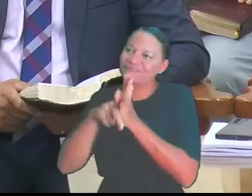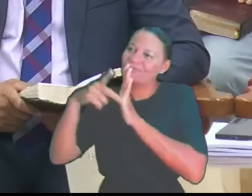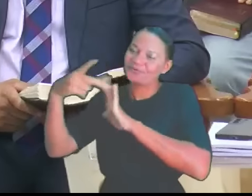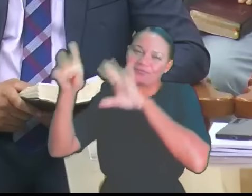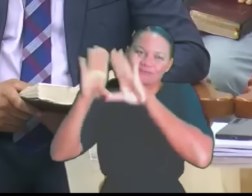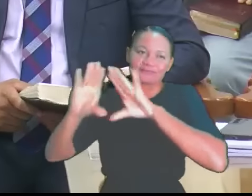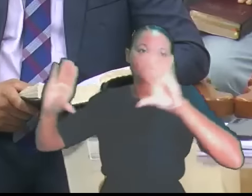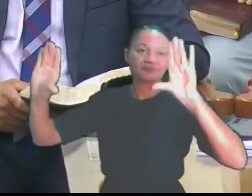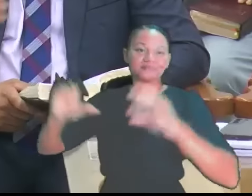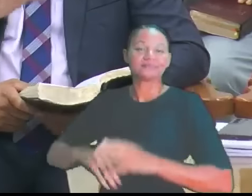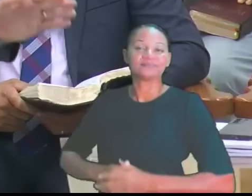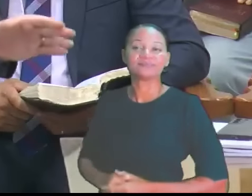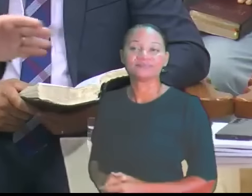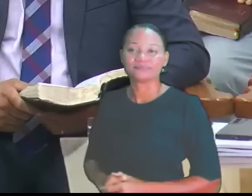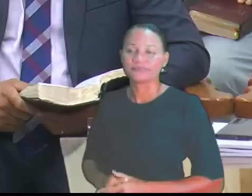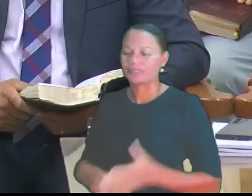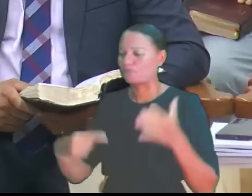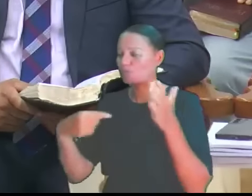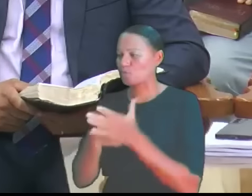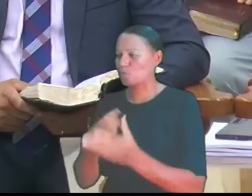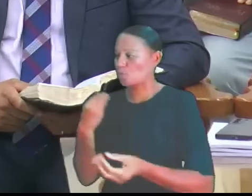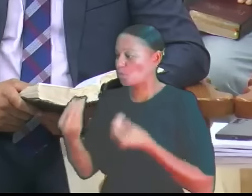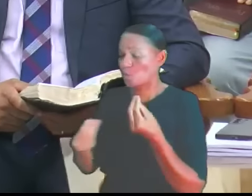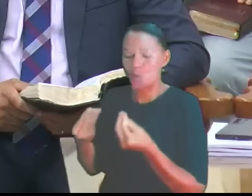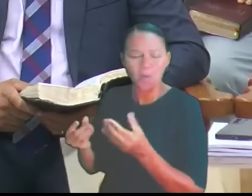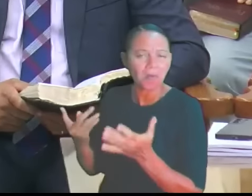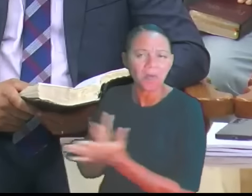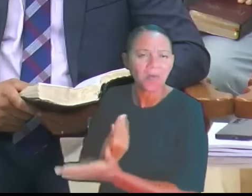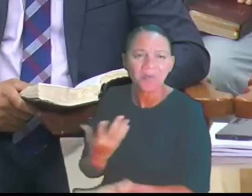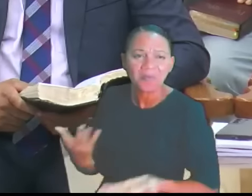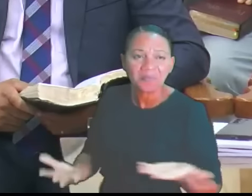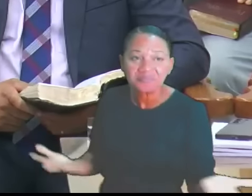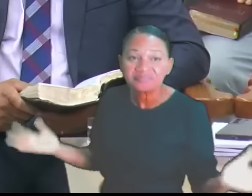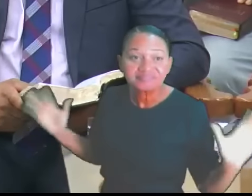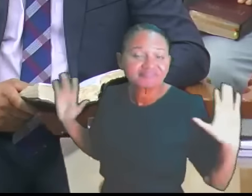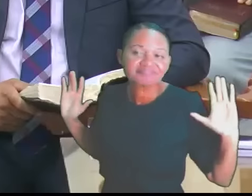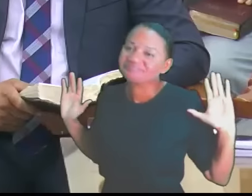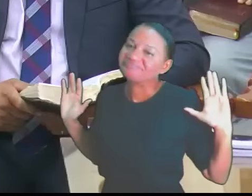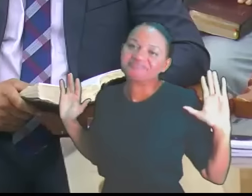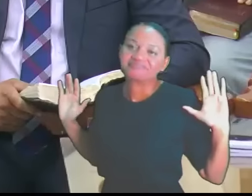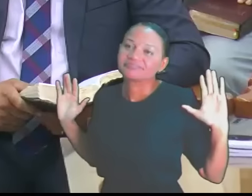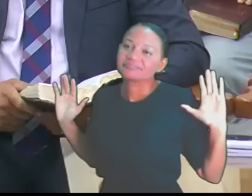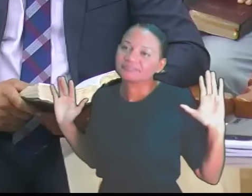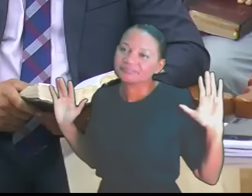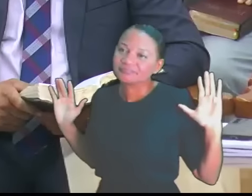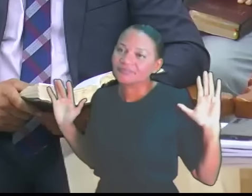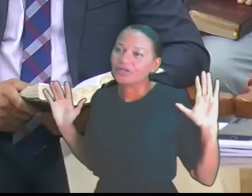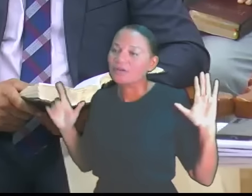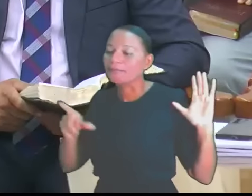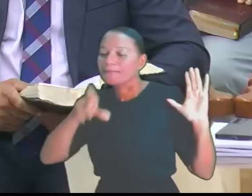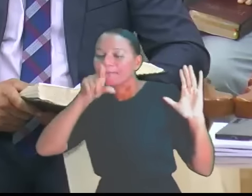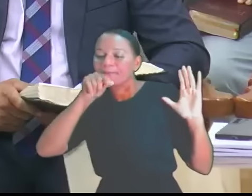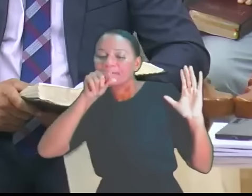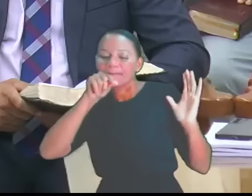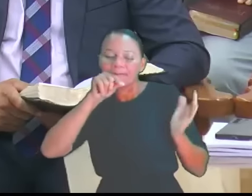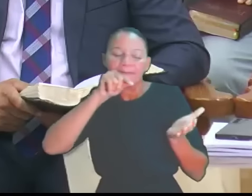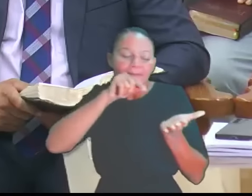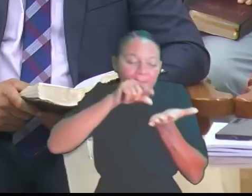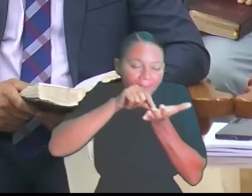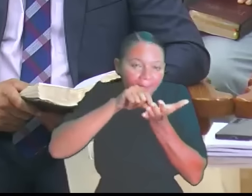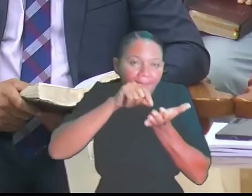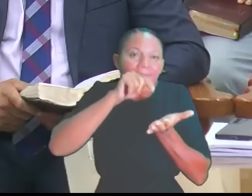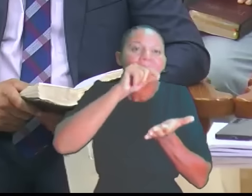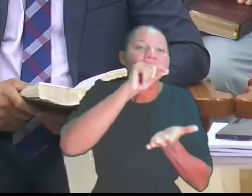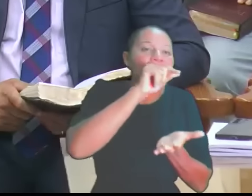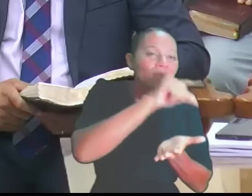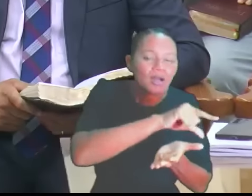Agora, não me pergunte como isso aconteceu, mas um levando pão e outro levando carne, um levando pão no bico,